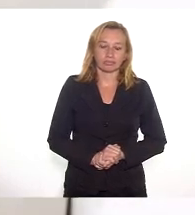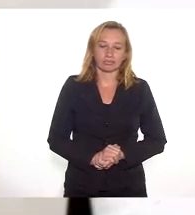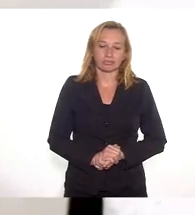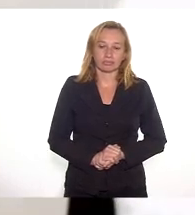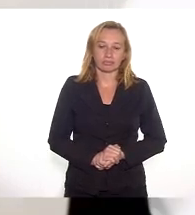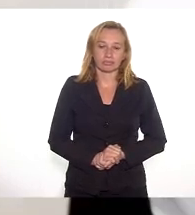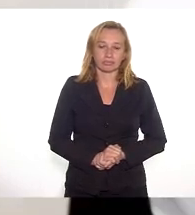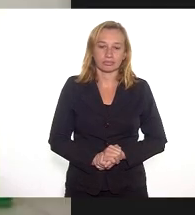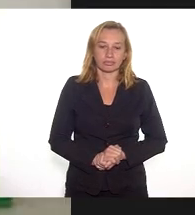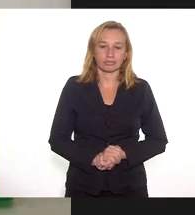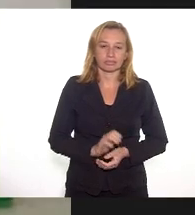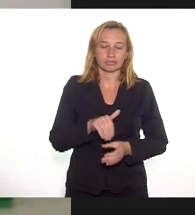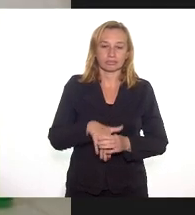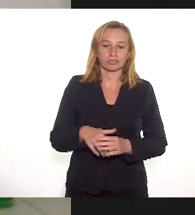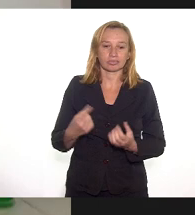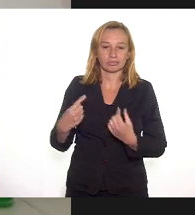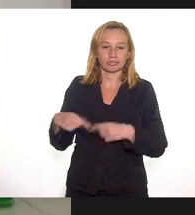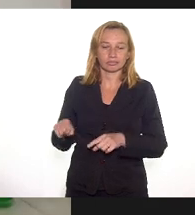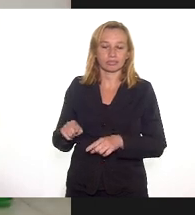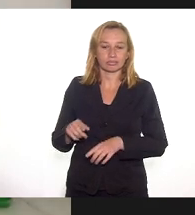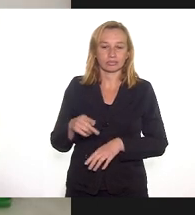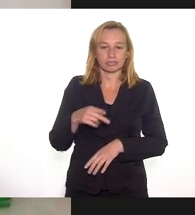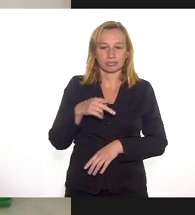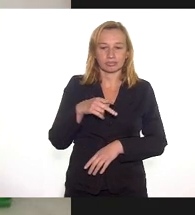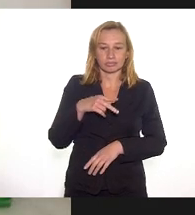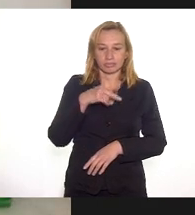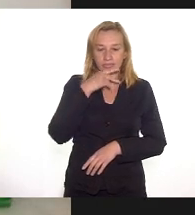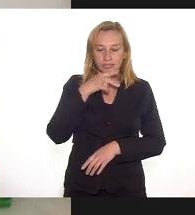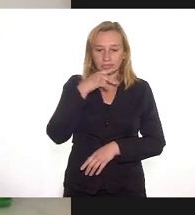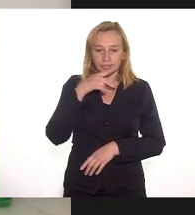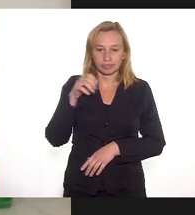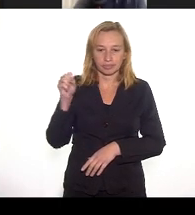autógrafo. Voto contrário. Voto contrário, do voto contrário senhor presidente.